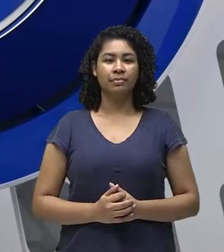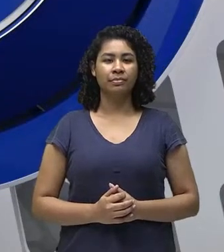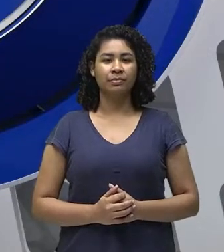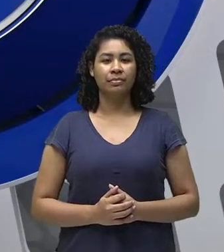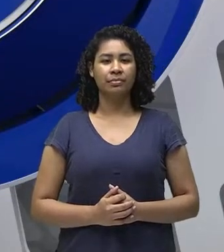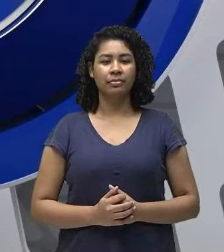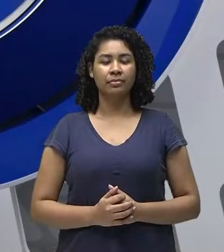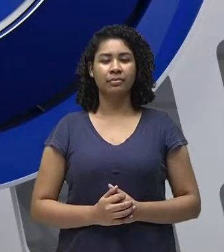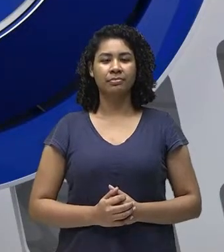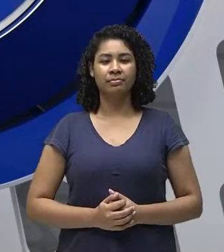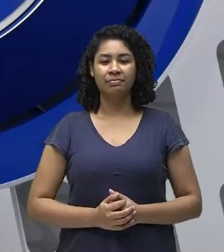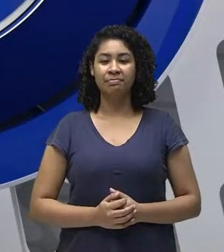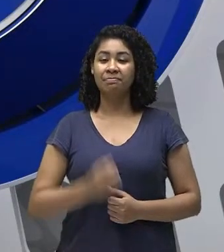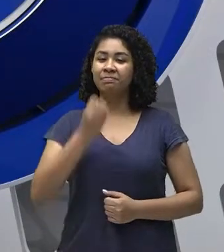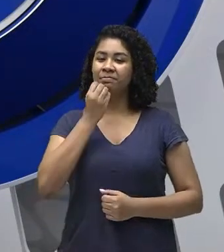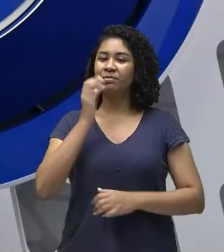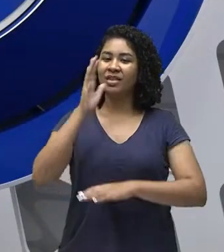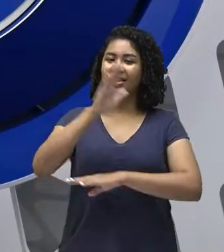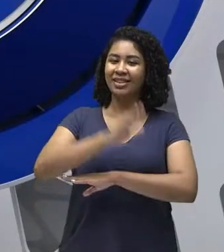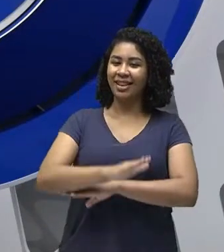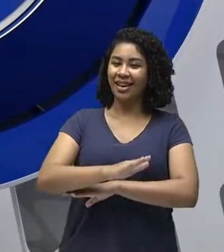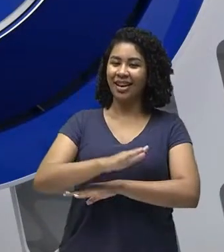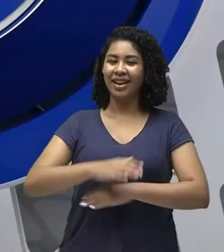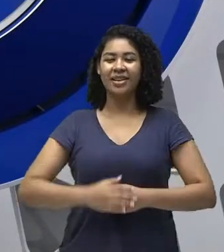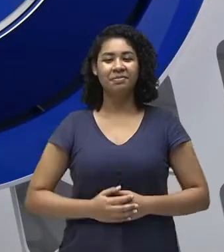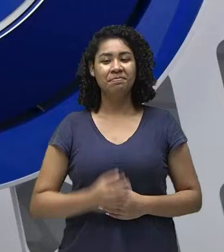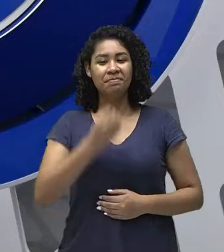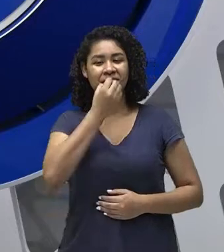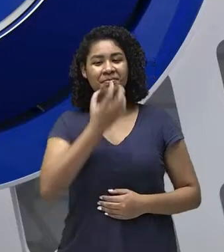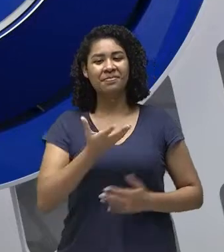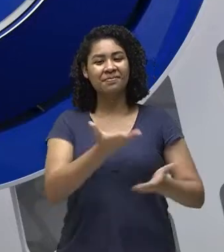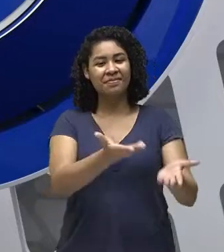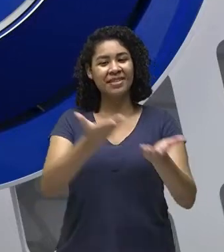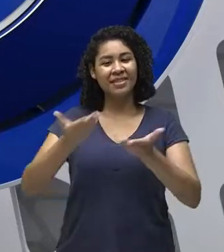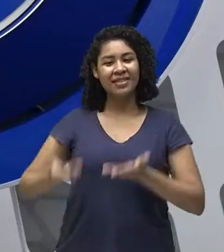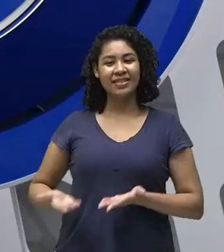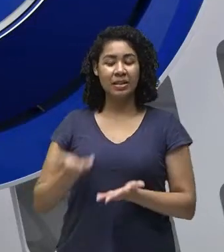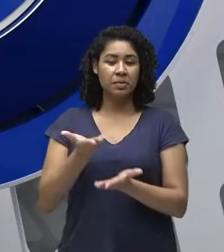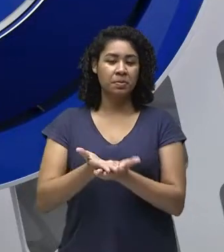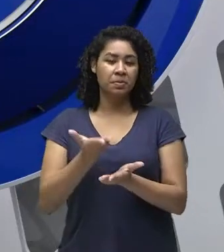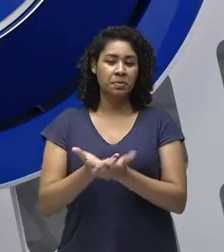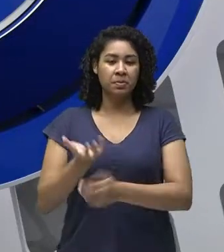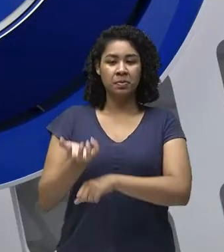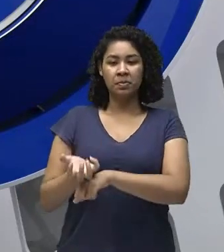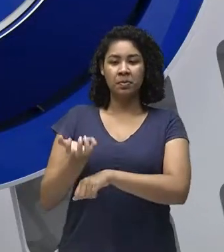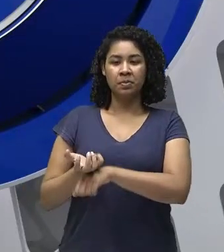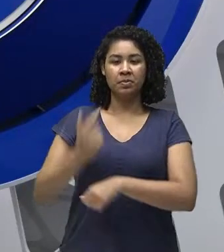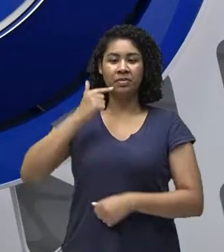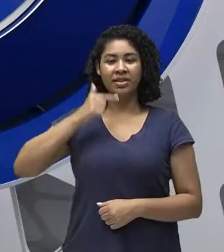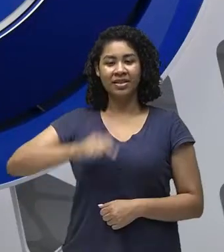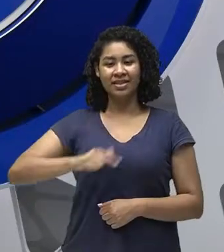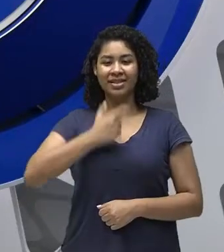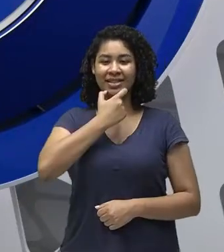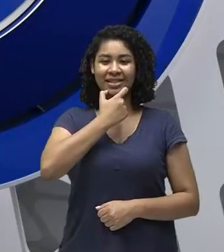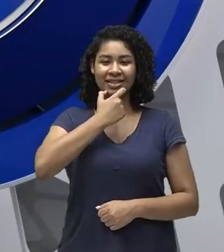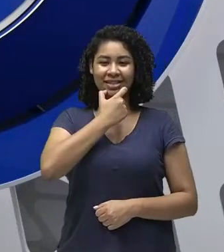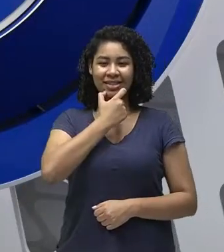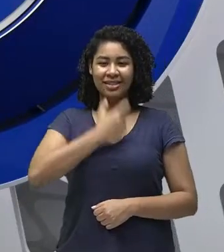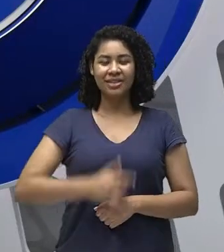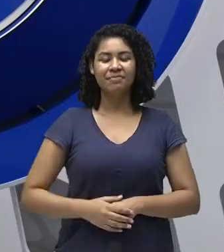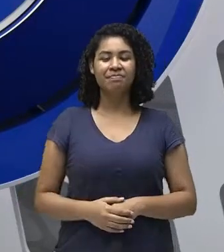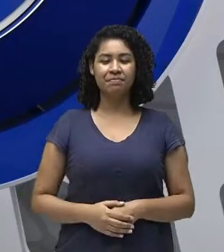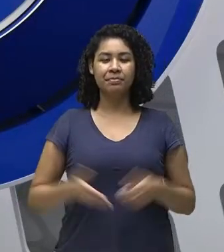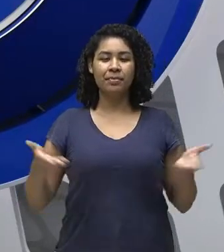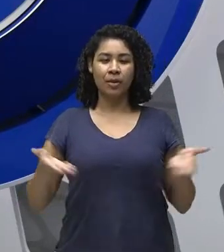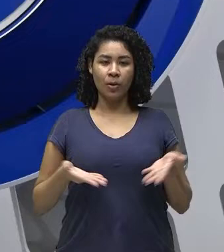good afternoon, boa tarde, you're welcome, sejam bem-vindos a mais uma aula de inglês. Hoje, antes da gente começar a